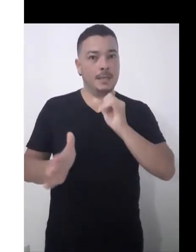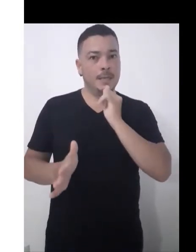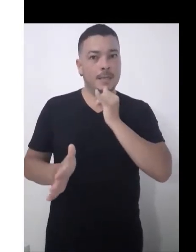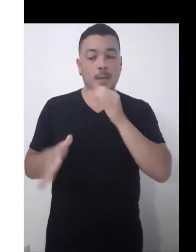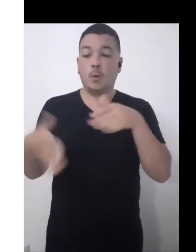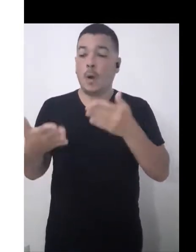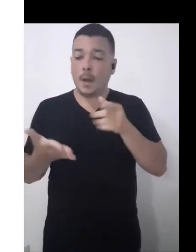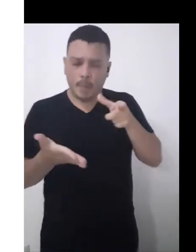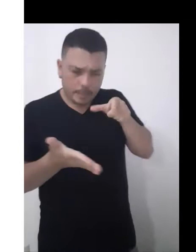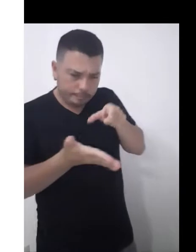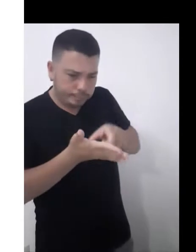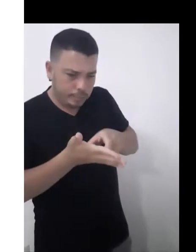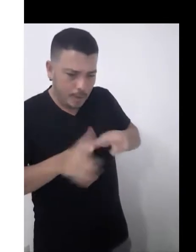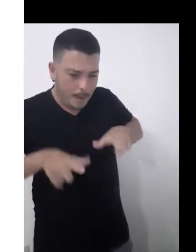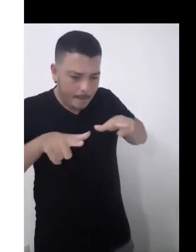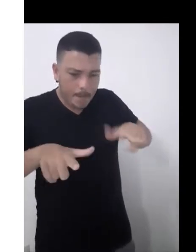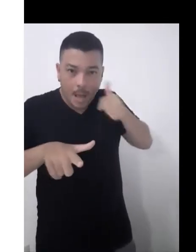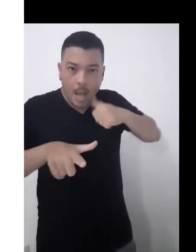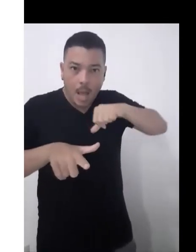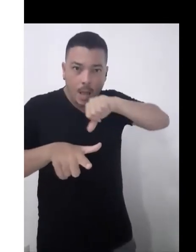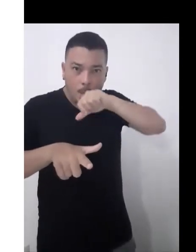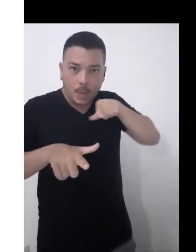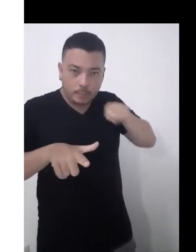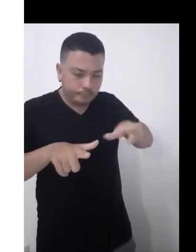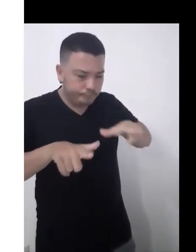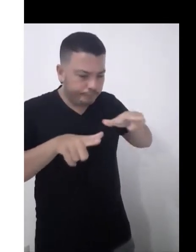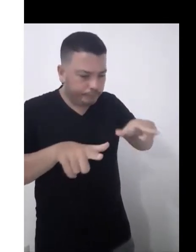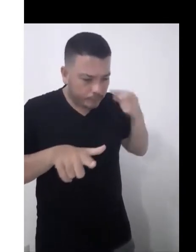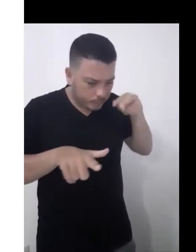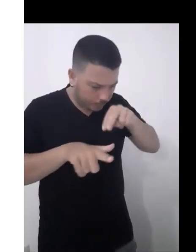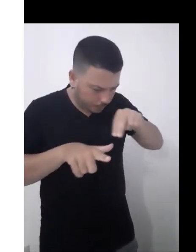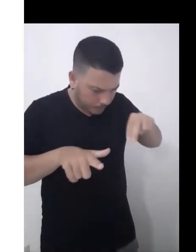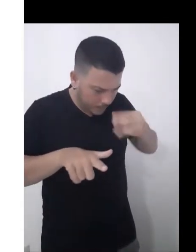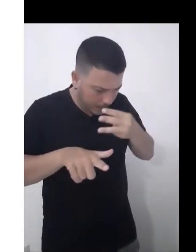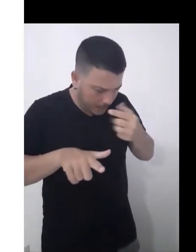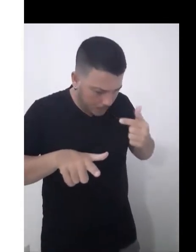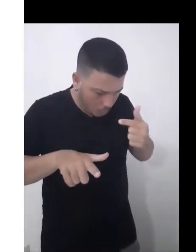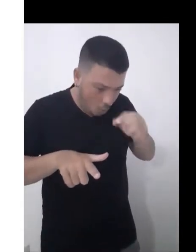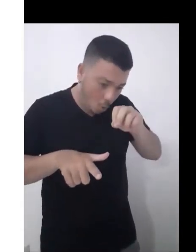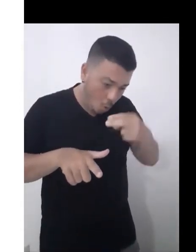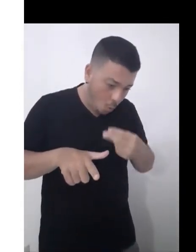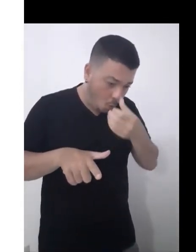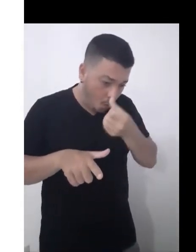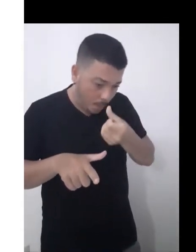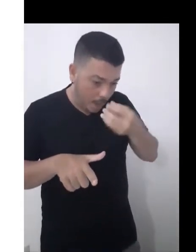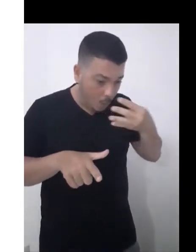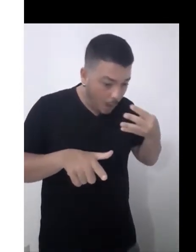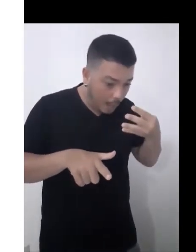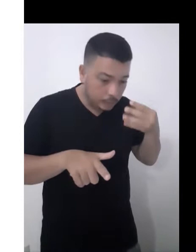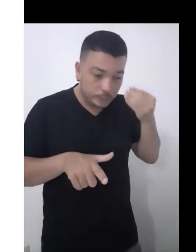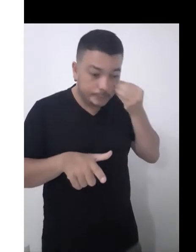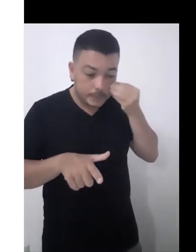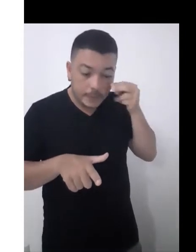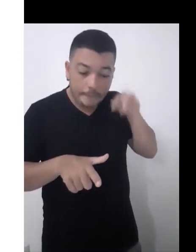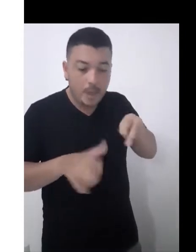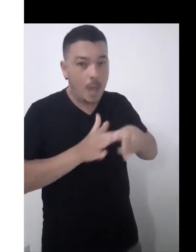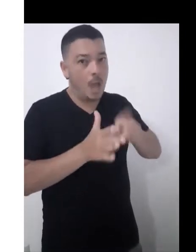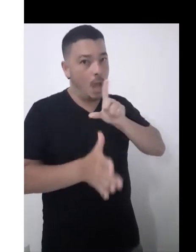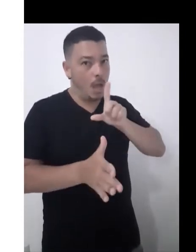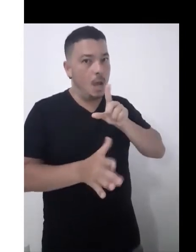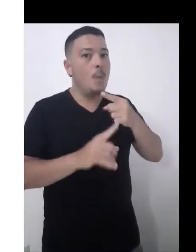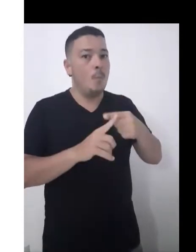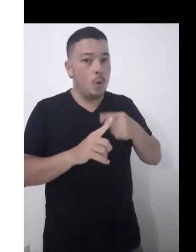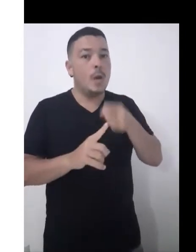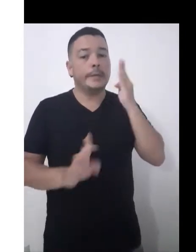na placa-mãe lá são 32 fios para dados, 32 para endereço, 32 para controle, ou são 64? Porque isso